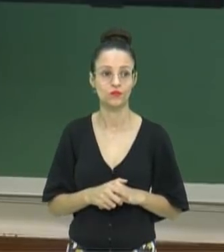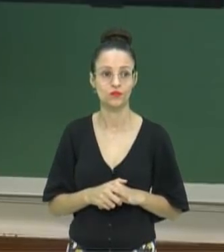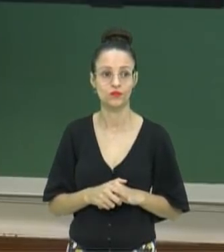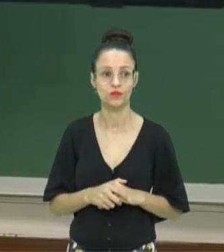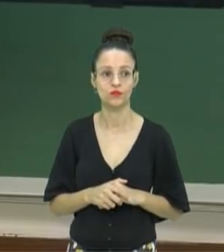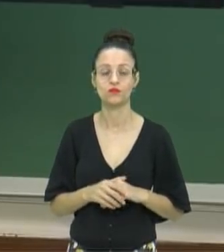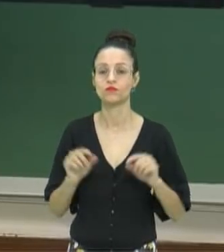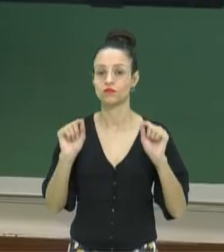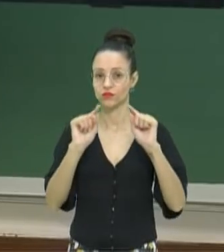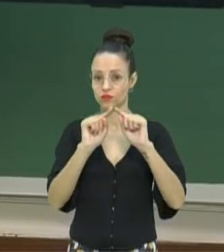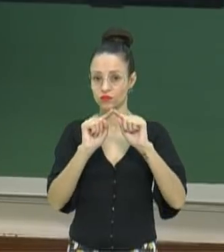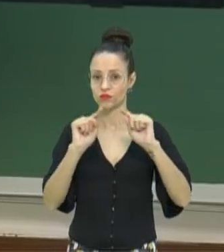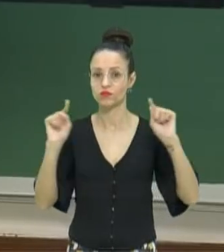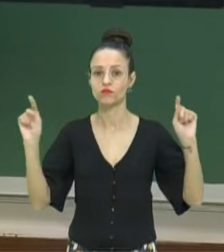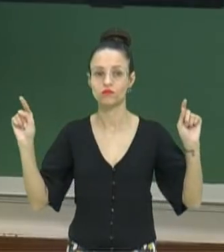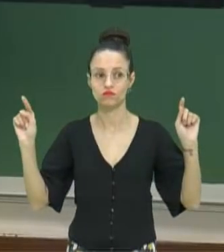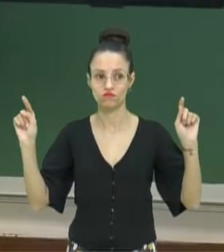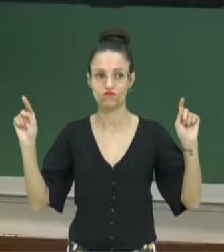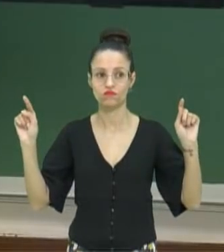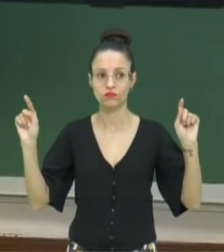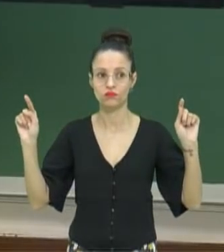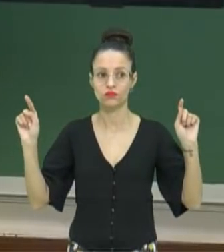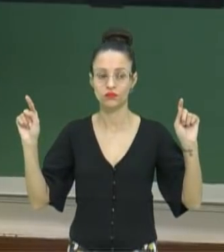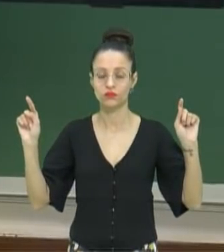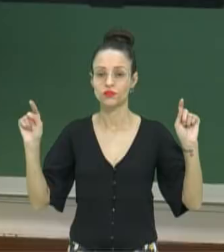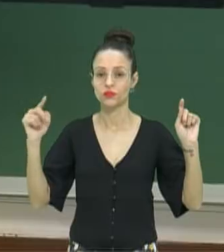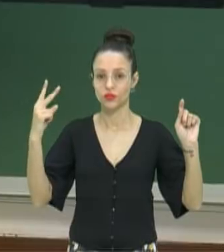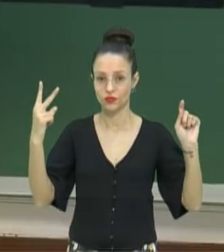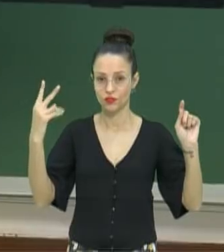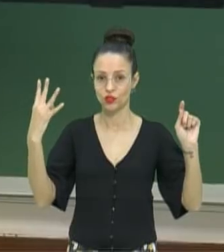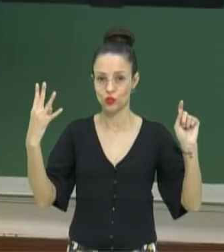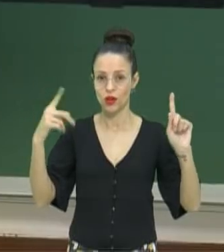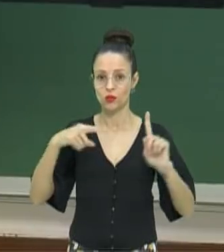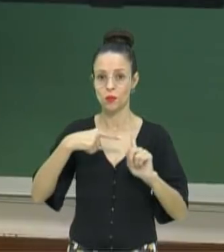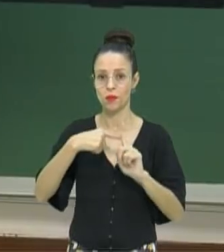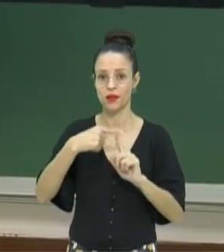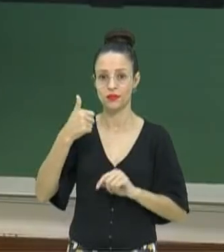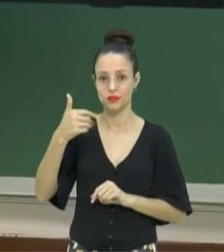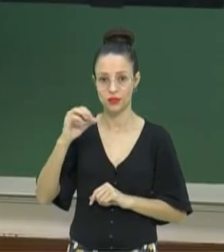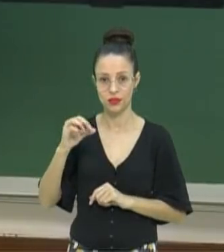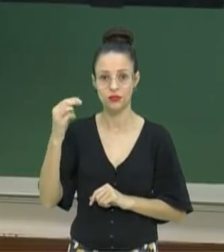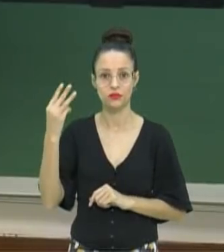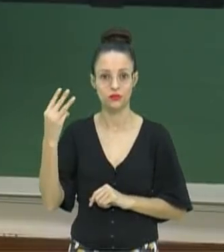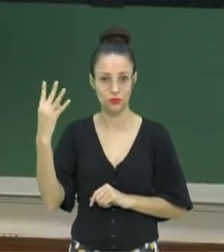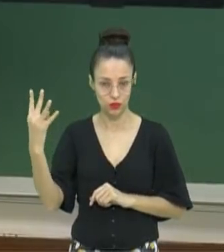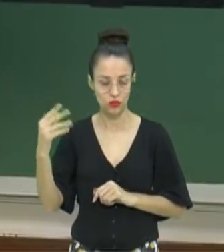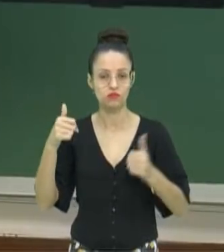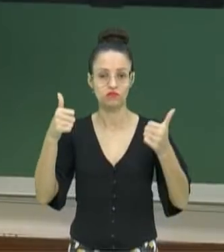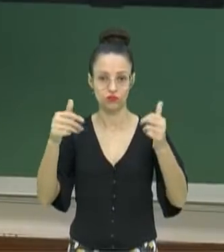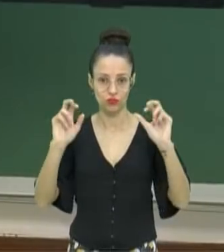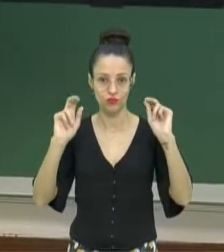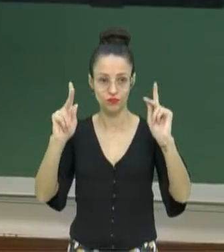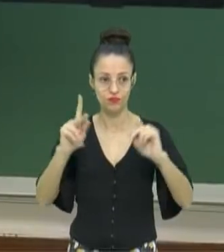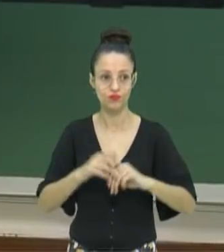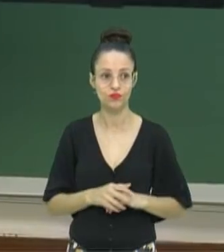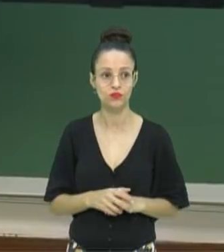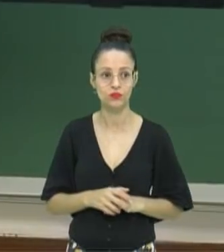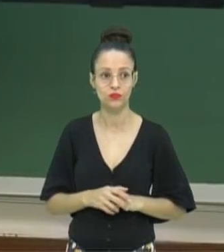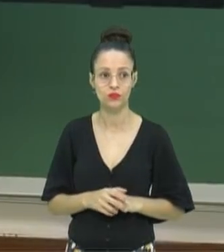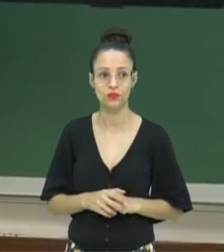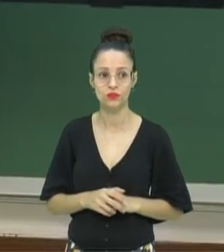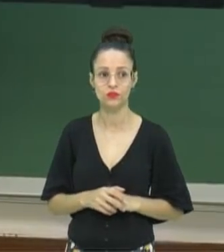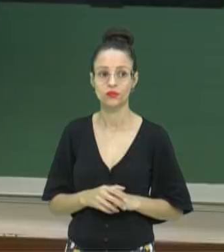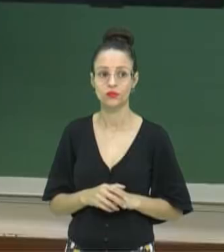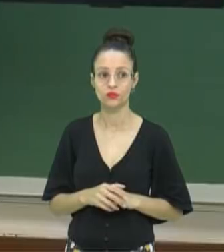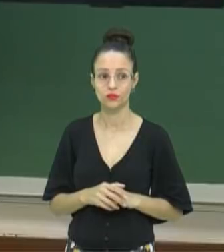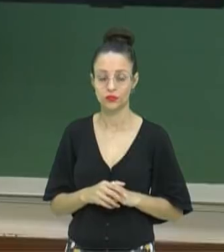base maior é essa aqui, ó, 24 mais 10, 34, eu tenho. Eu tenho a base